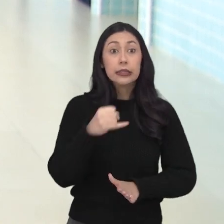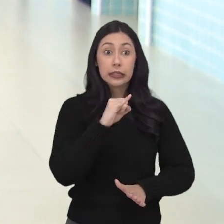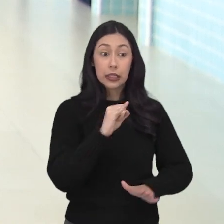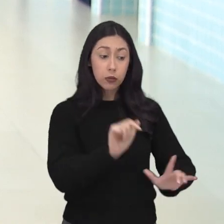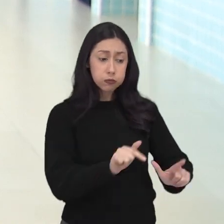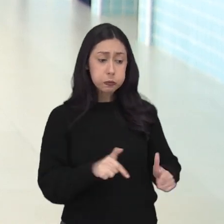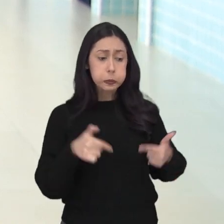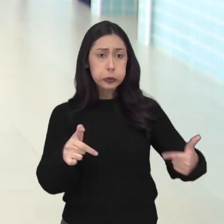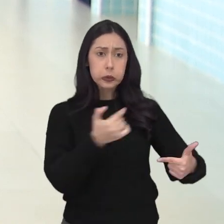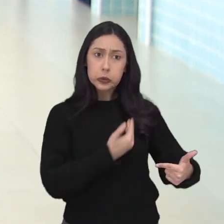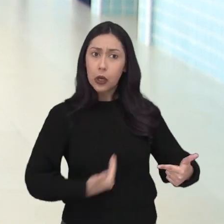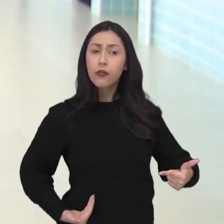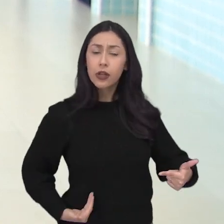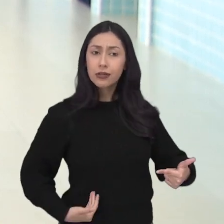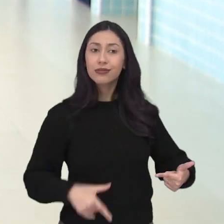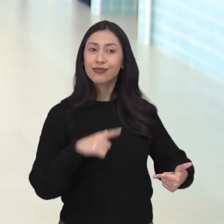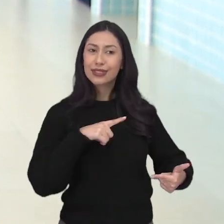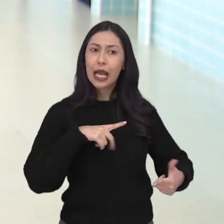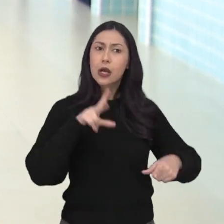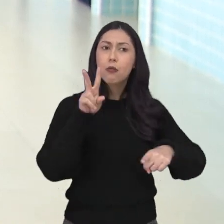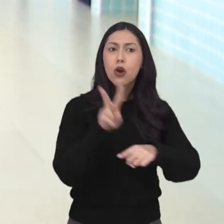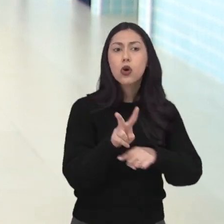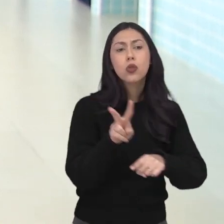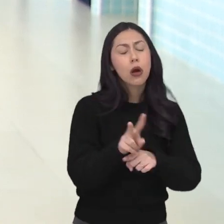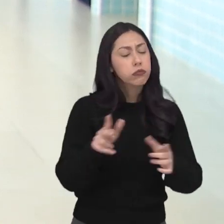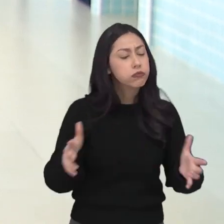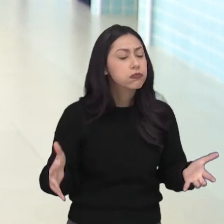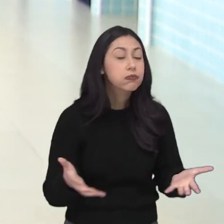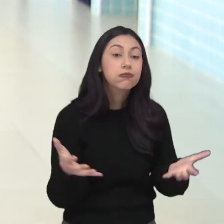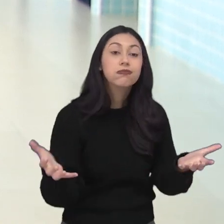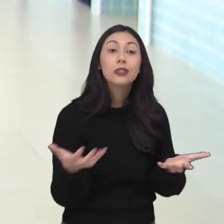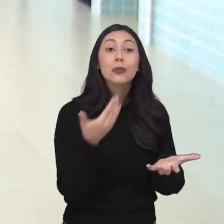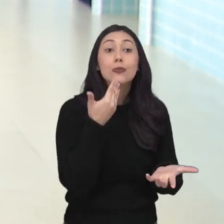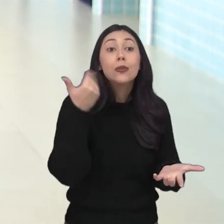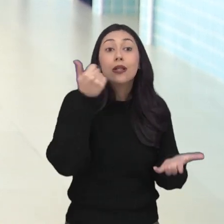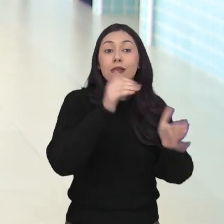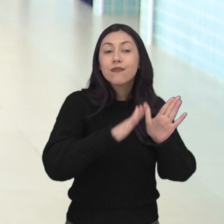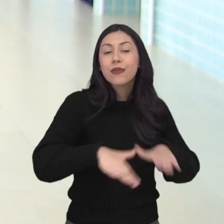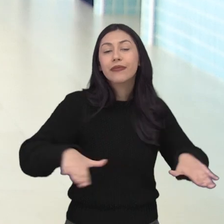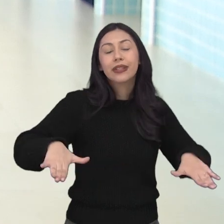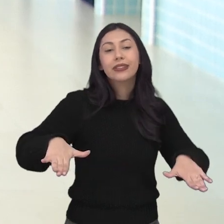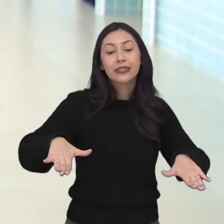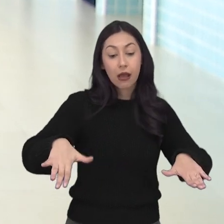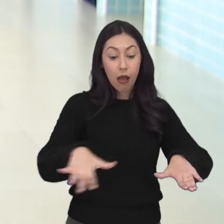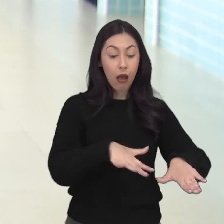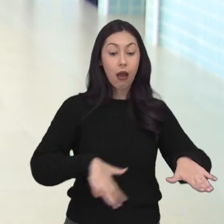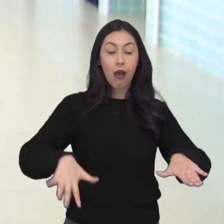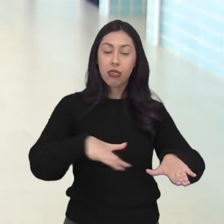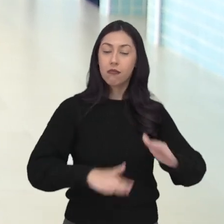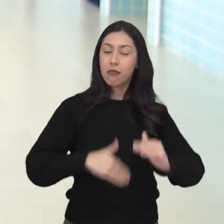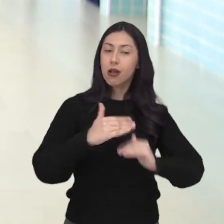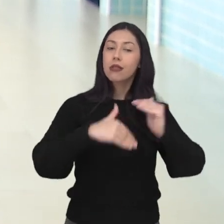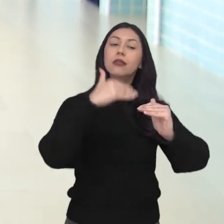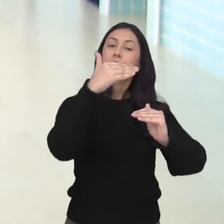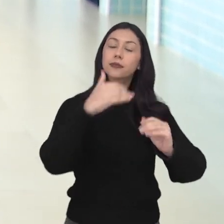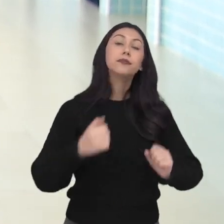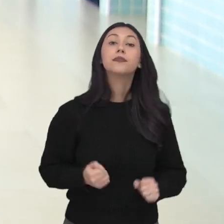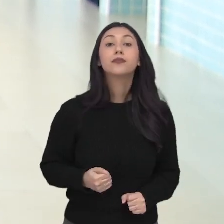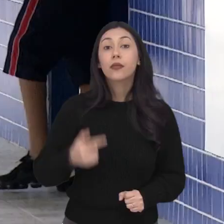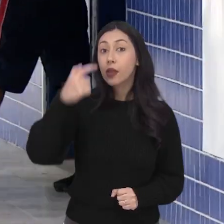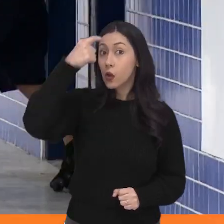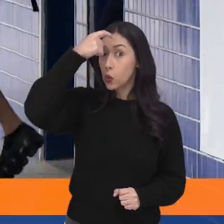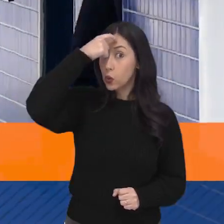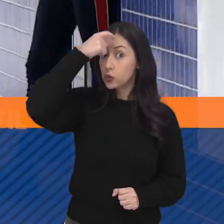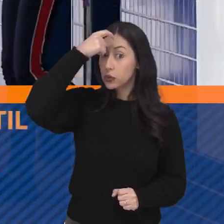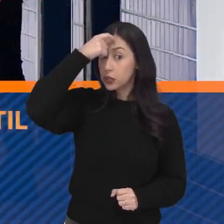vez mais, enquanto política pública, você puder cuidar e proporcionar o melhor para as nossas crianças, ela vai se desenvolvendo cada vez